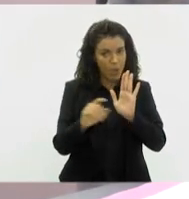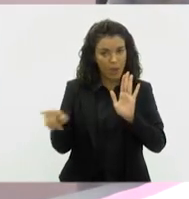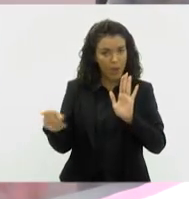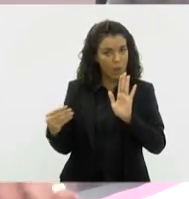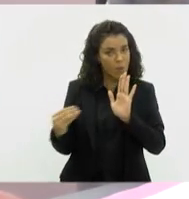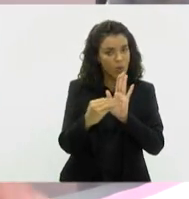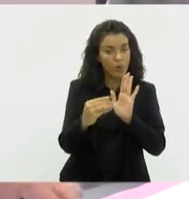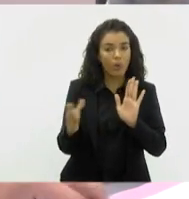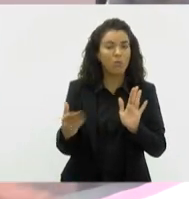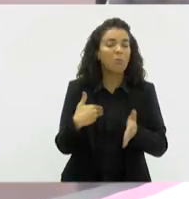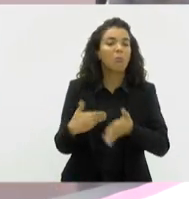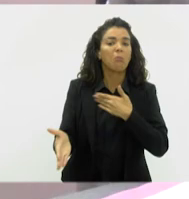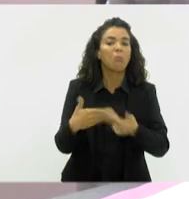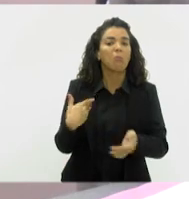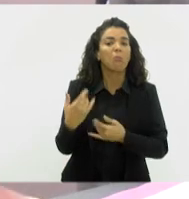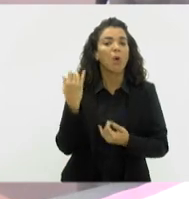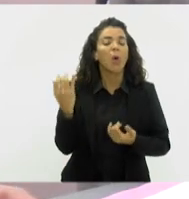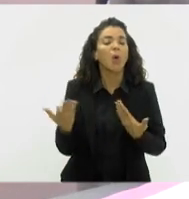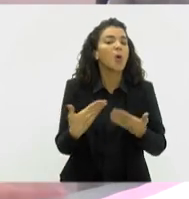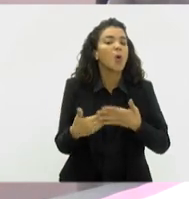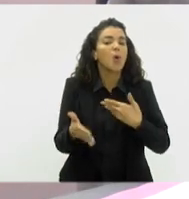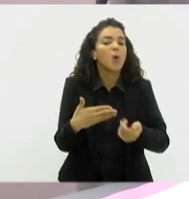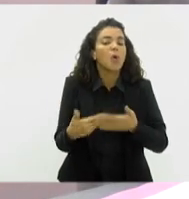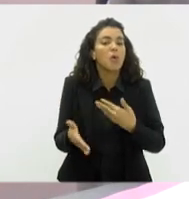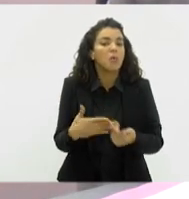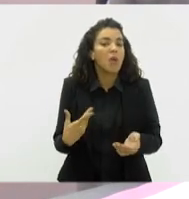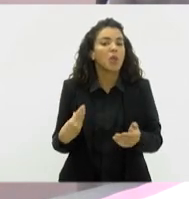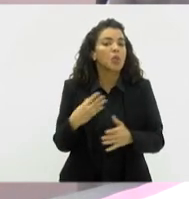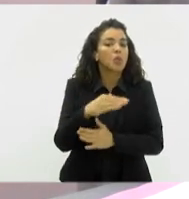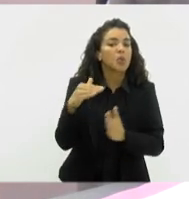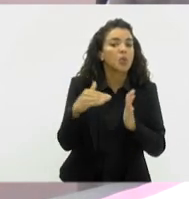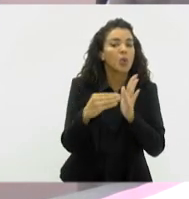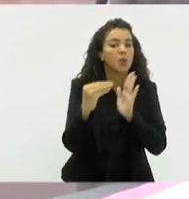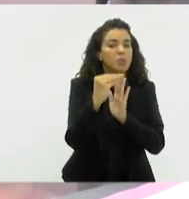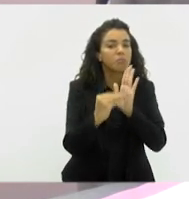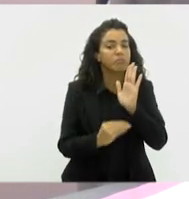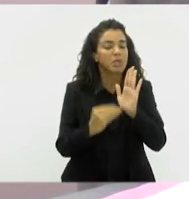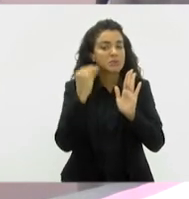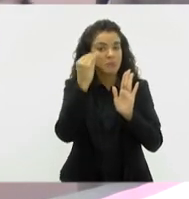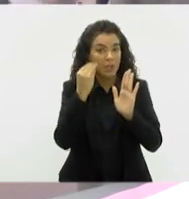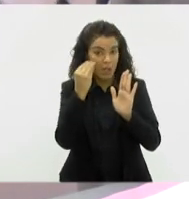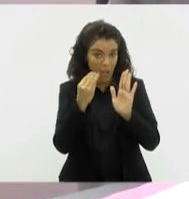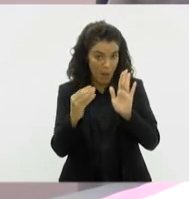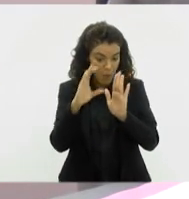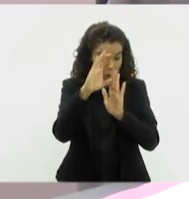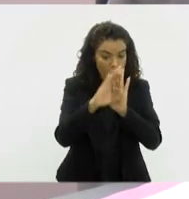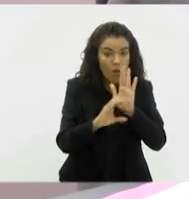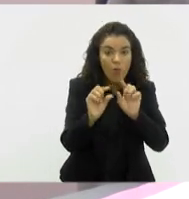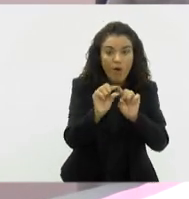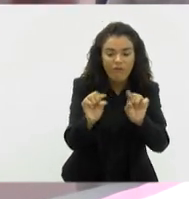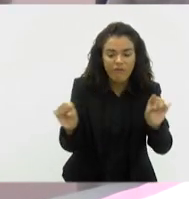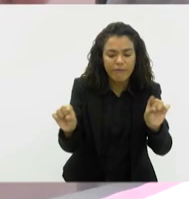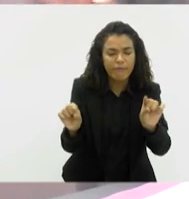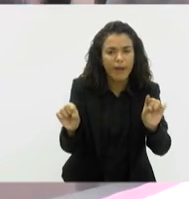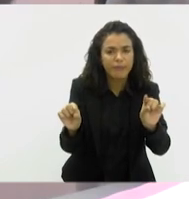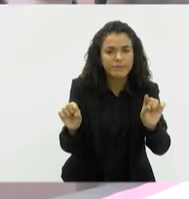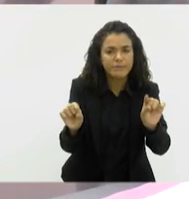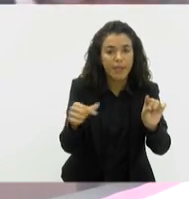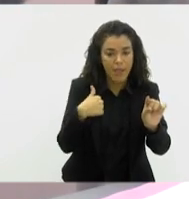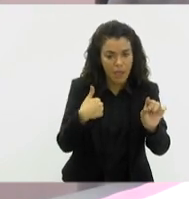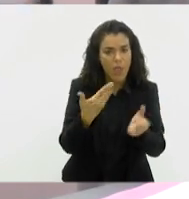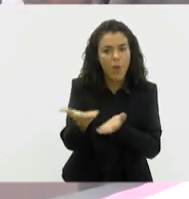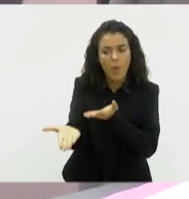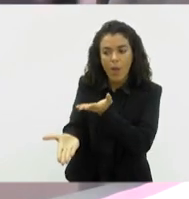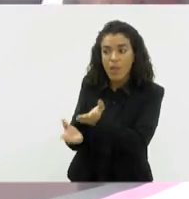falado. Pouco importa para isso que a gente está fazendo aqui, toda a experiência que ela colocou aqui. Sim. Se ela colocasse esse currículo todo com uma frase, dizendo assim, olha, eu